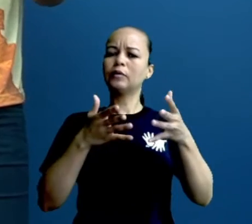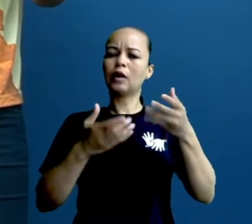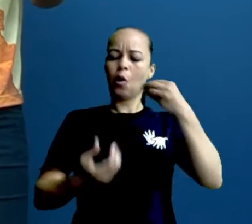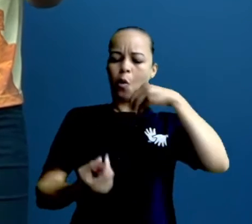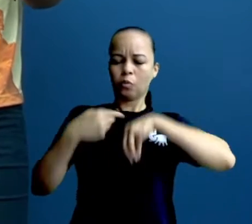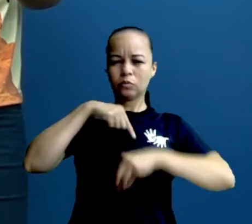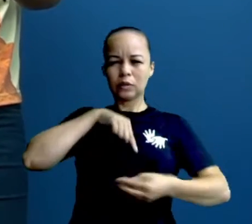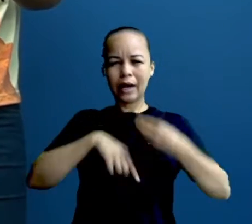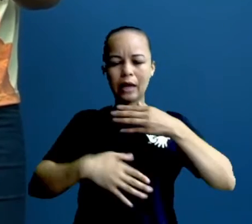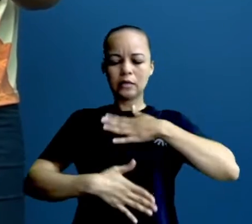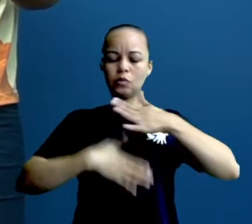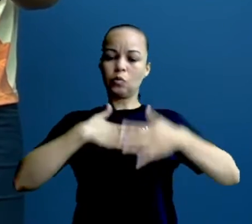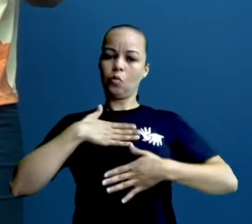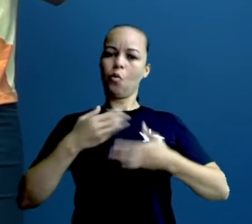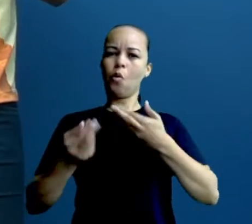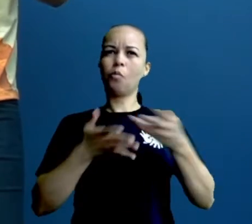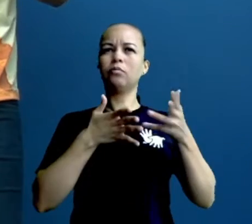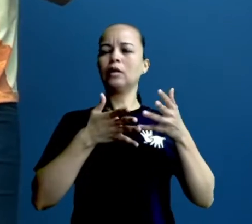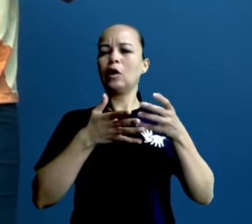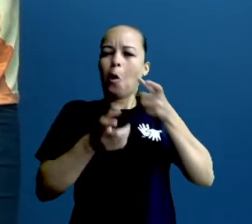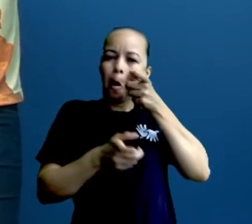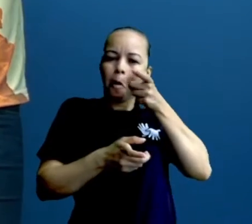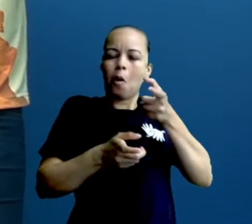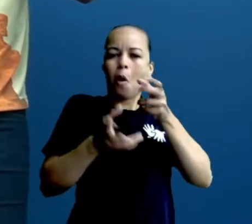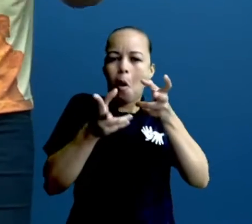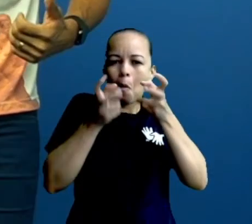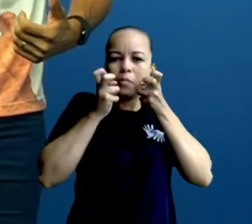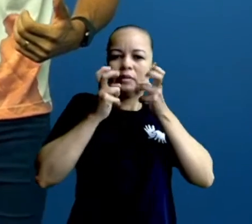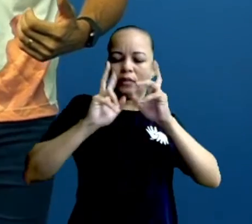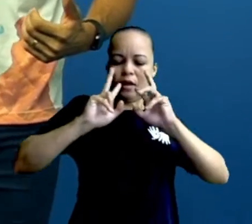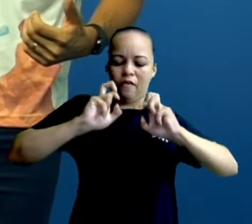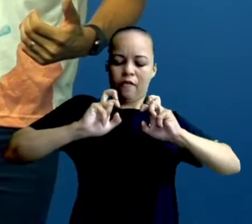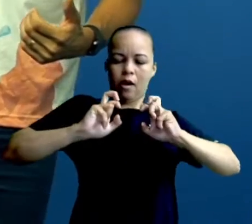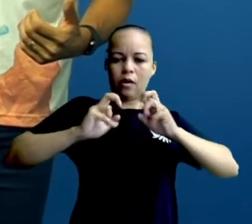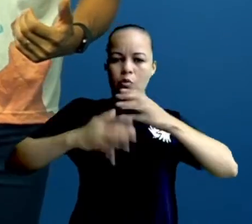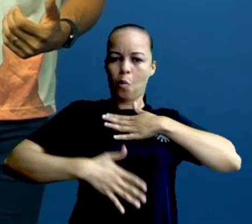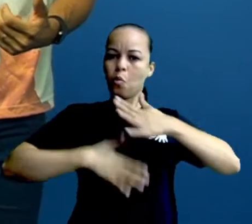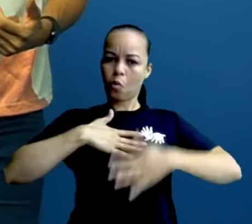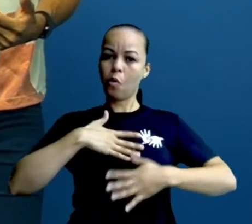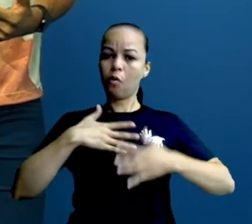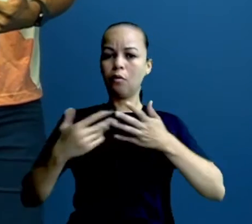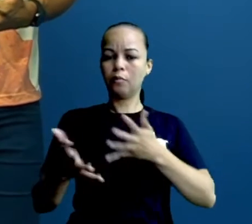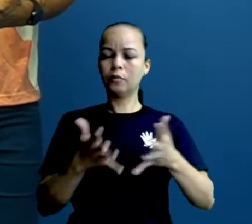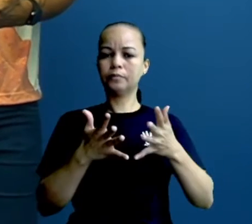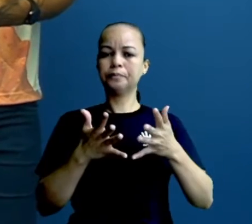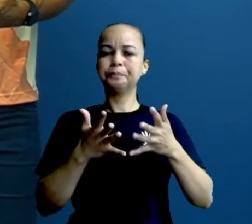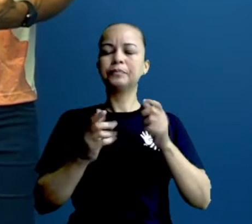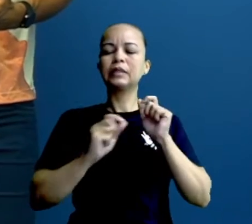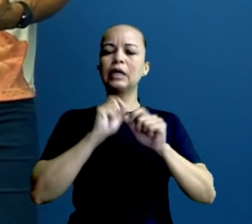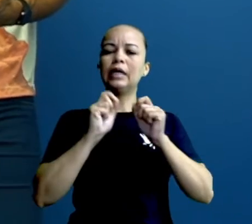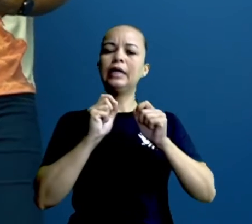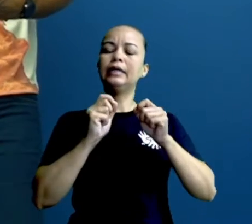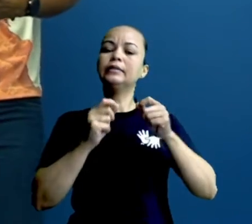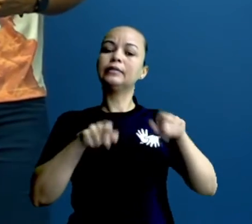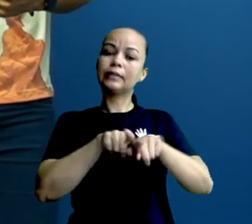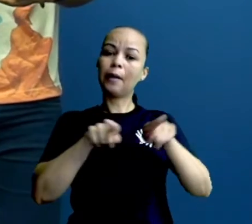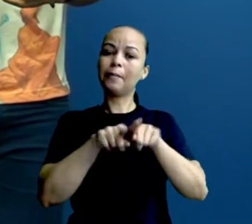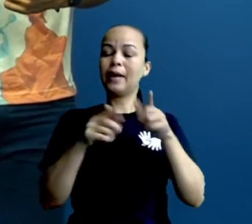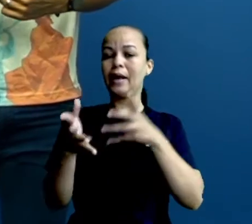seja, aquelas alterações que a gente consegue observar no corpo da pessoa, certo? E aquelas